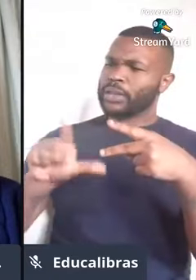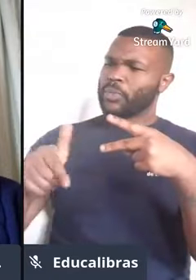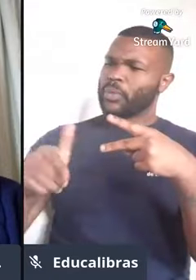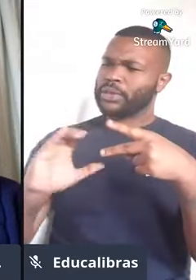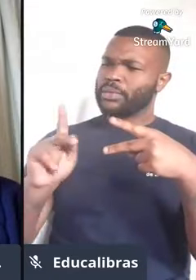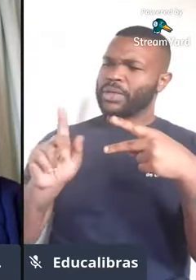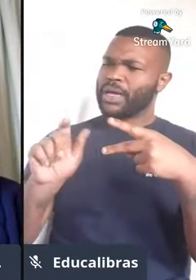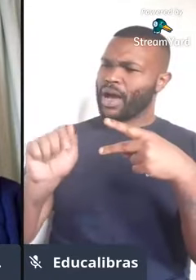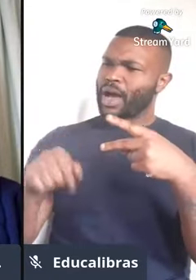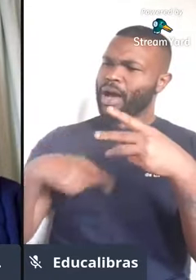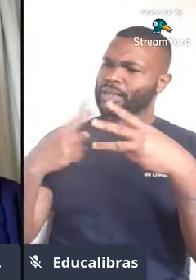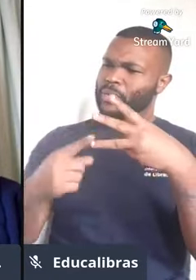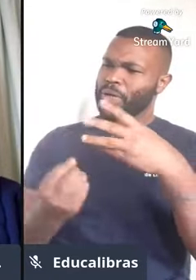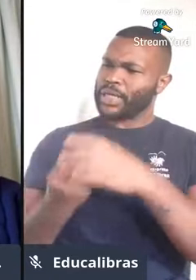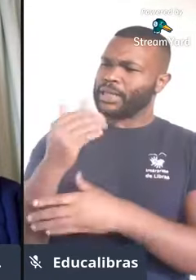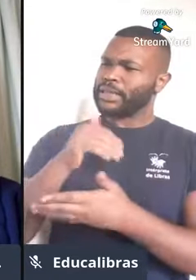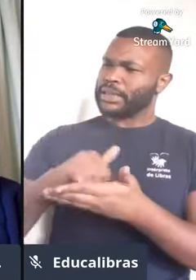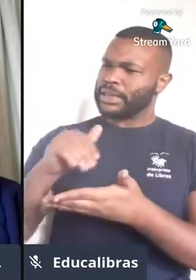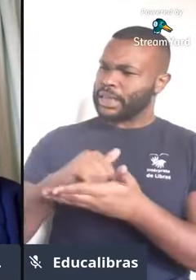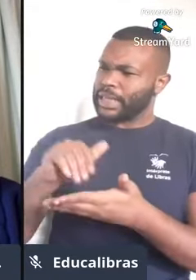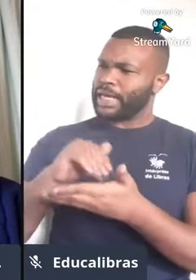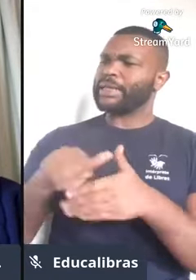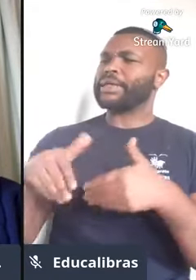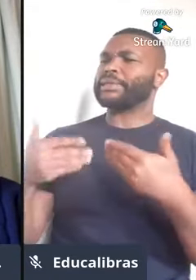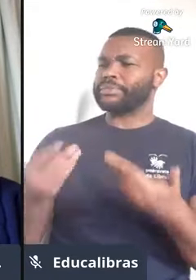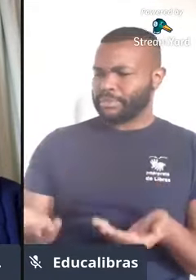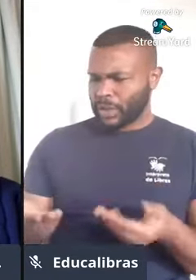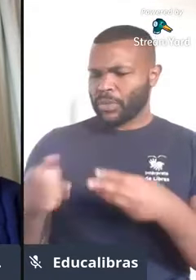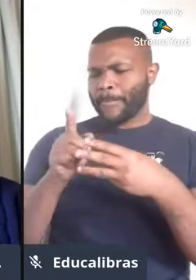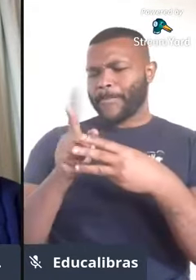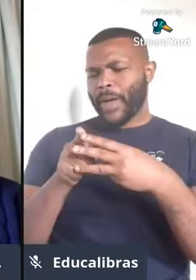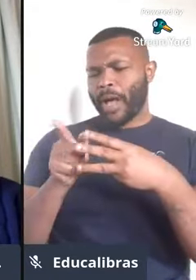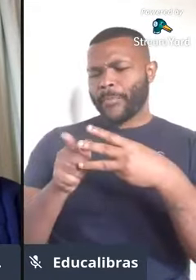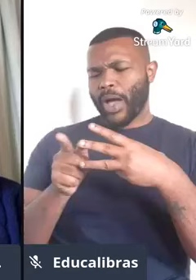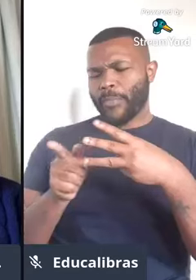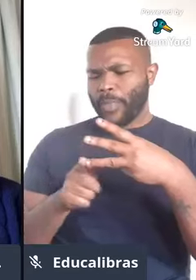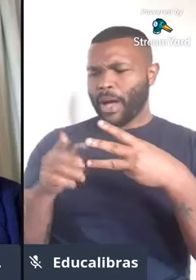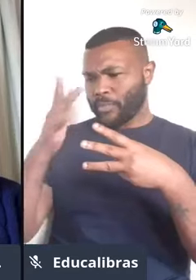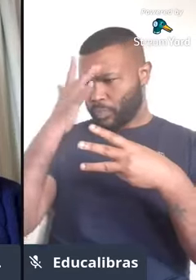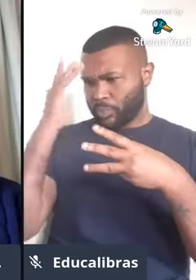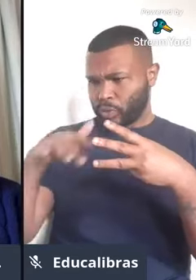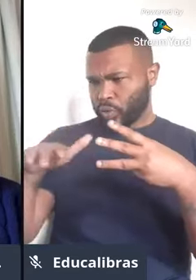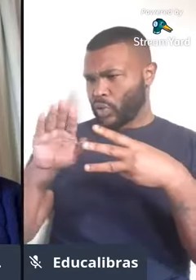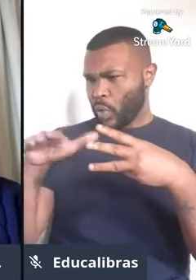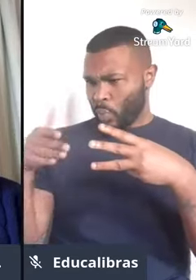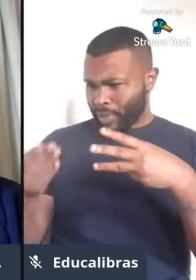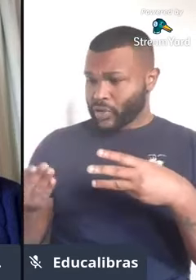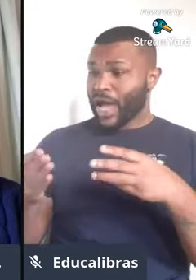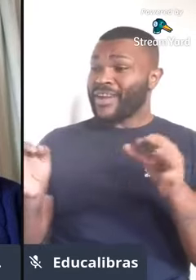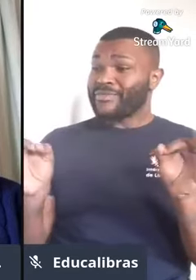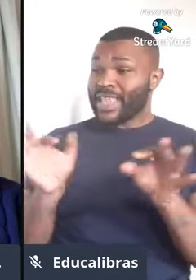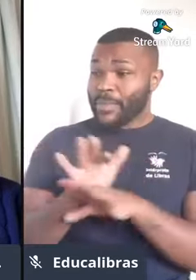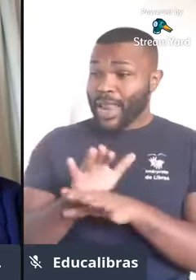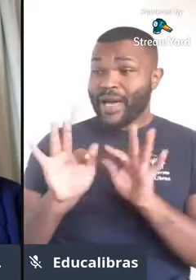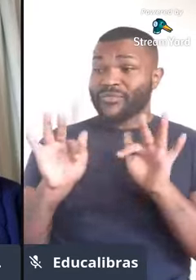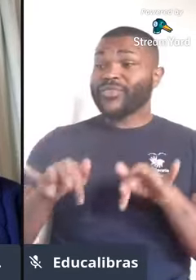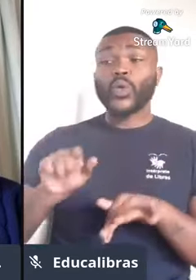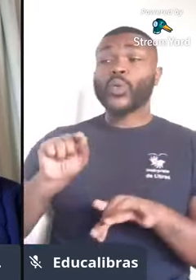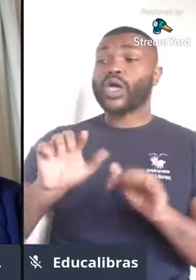sequência meio lógica, chegando à secretaria, vários homenageados, e terminaria com um show do Paralama do Sucesso. Vamos ver se